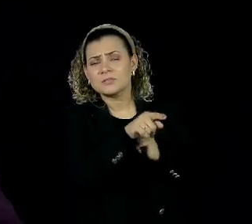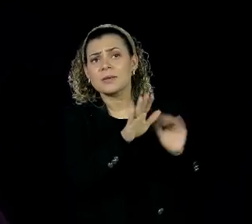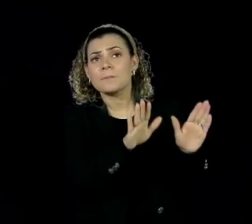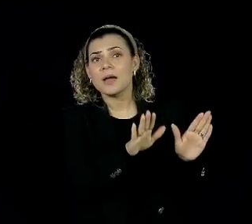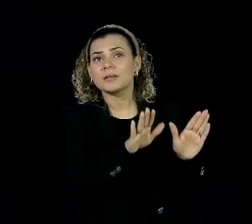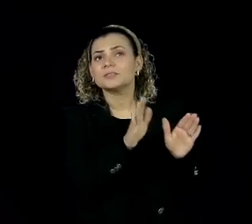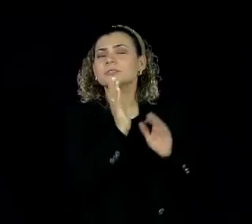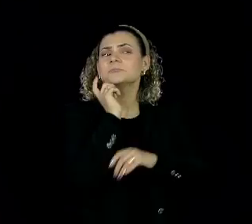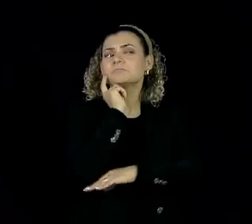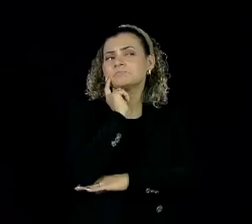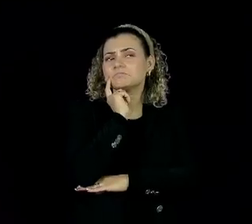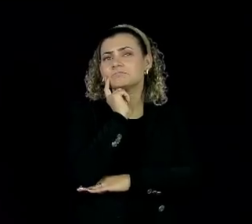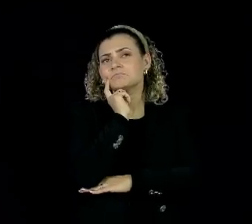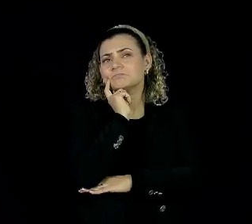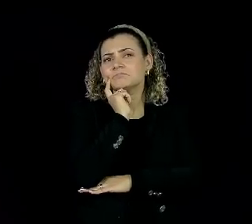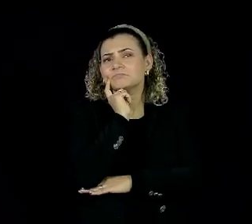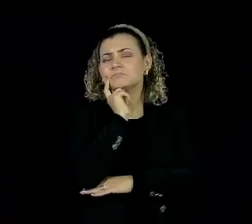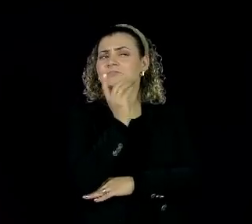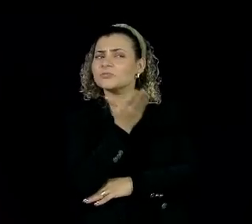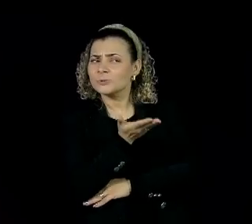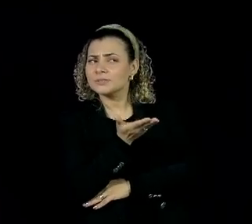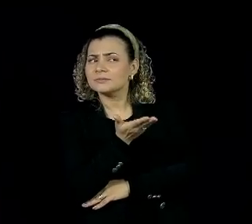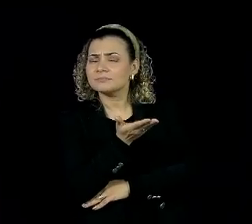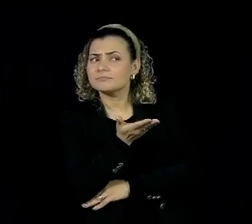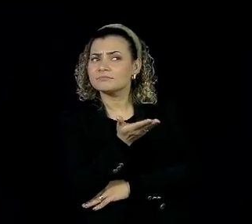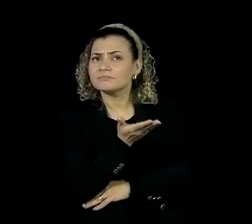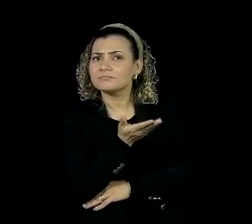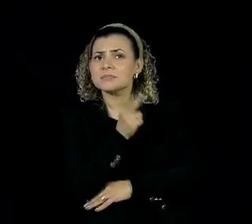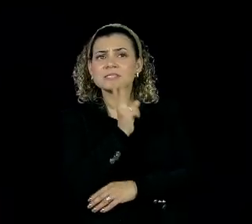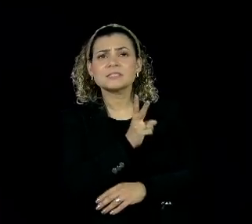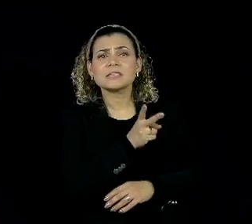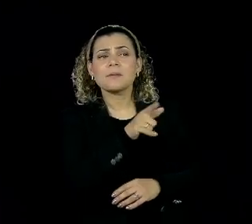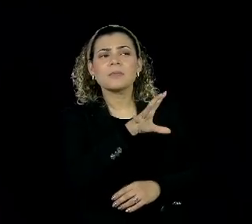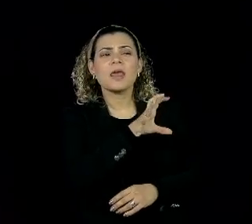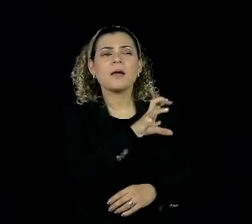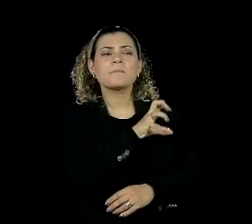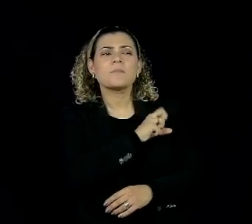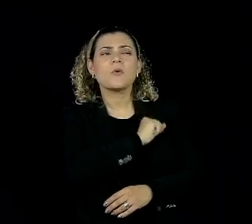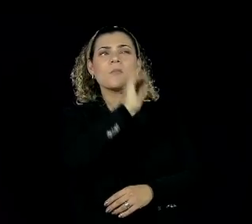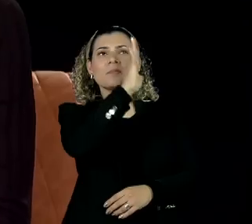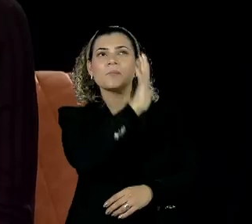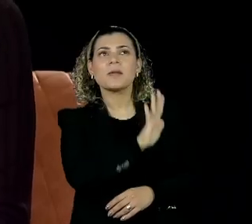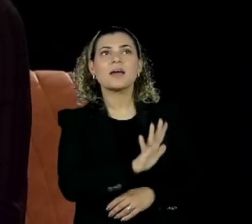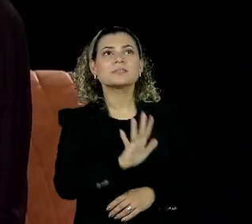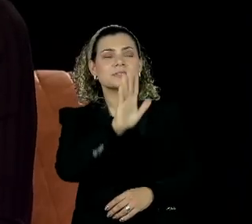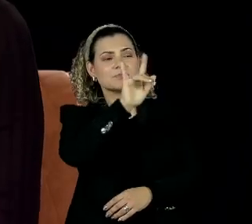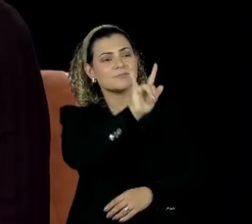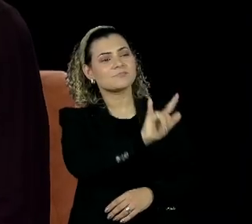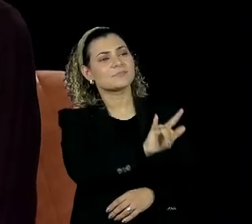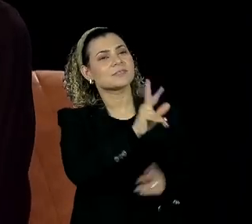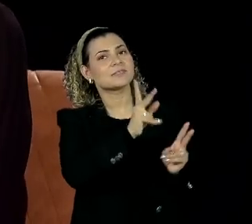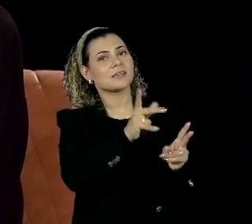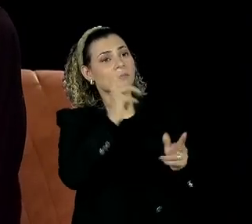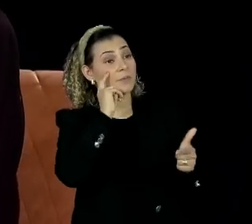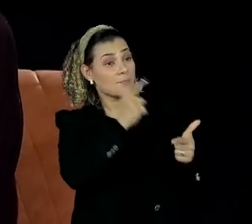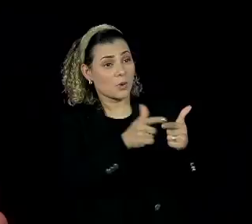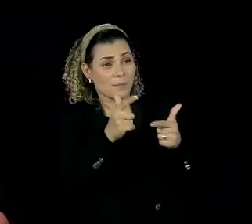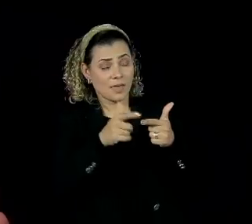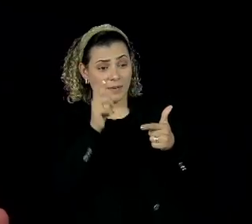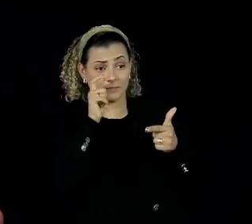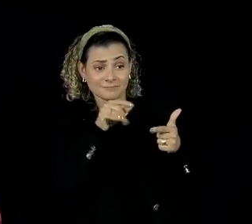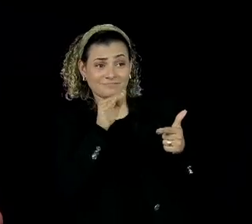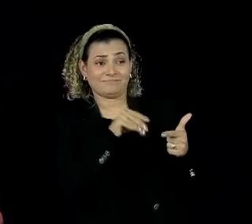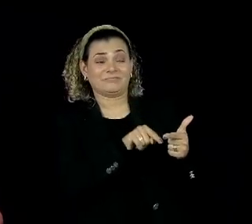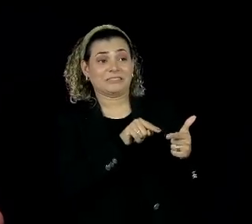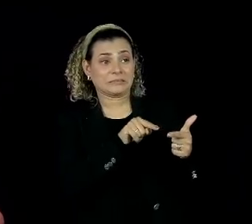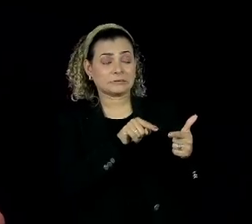ela. Você declara sempre o seu grande amor pelo Brasil, seu interesse pelos problemas do Brasil, seu